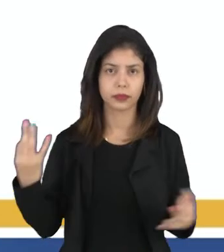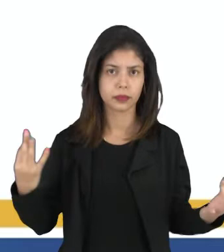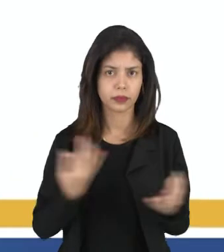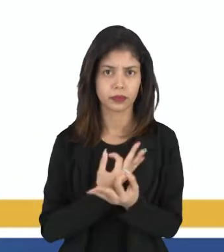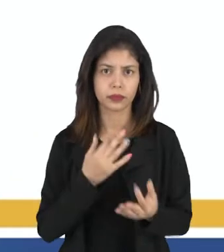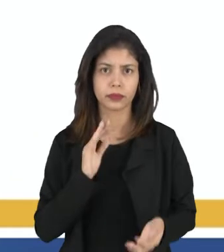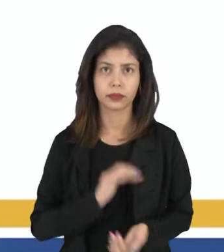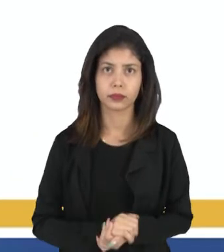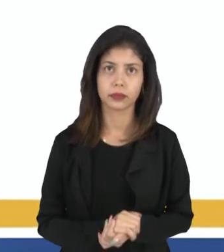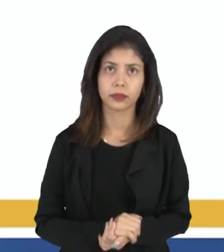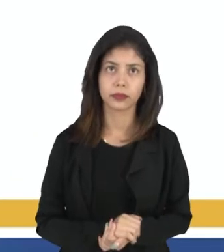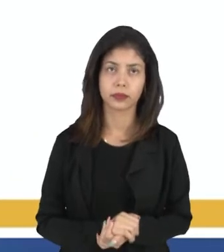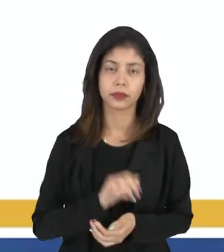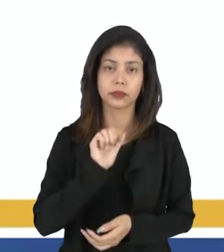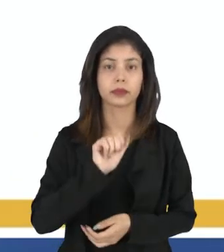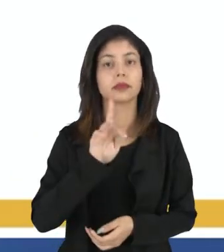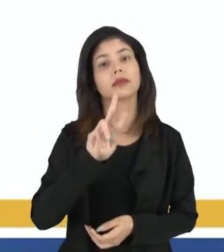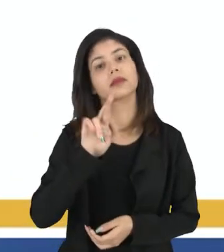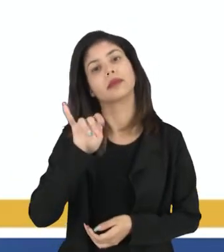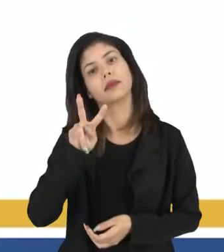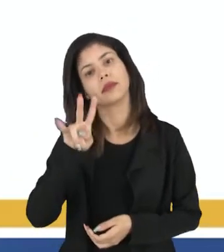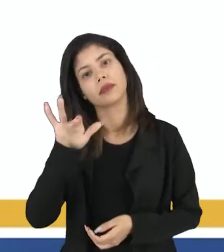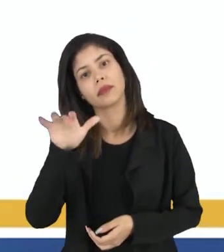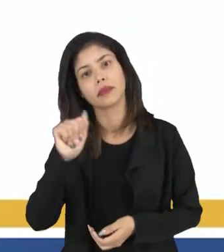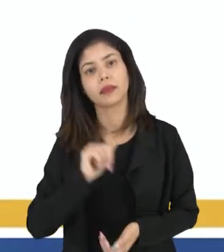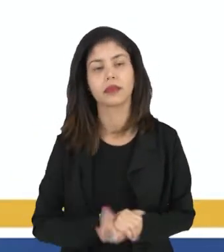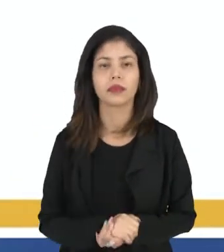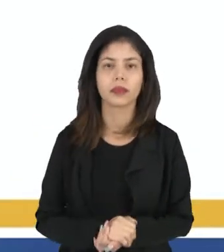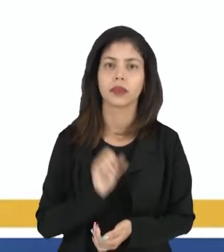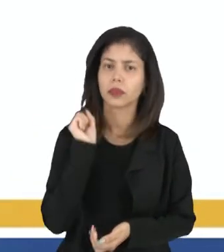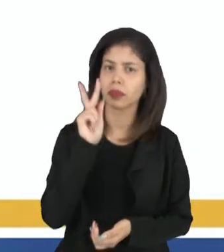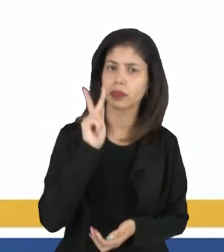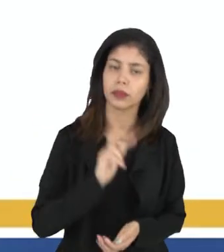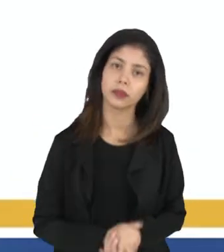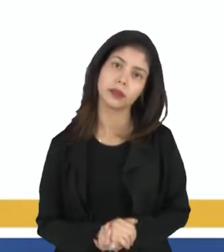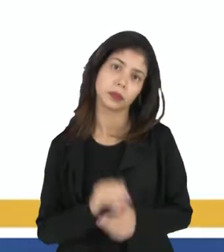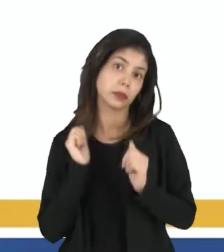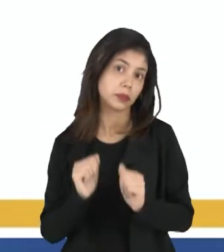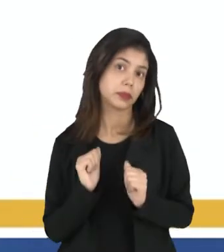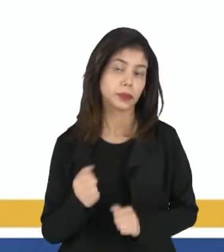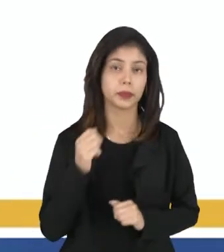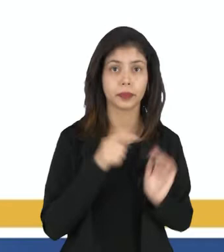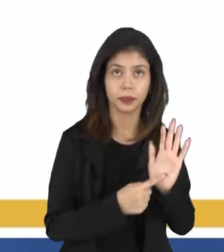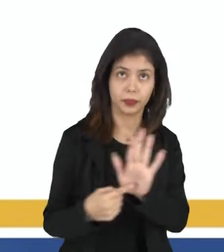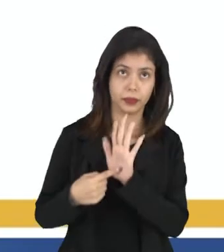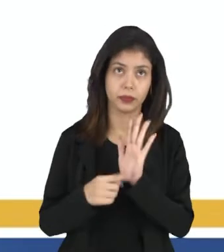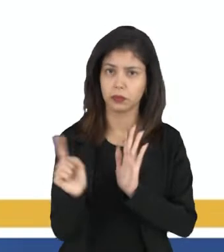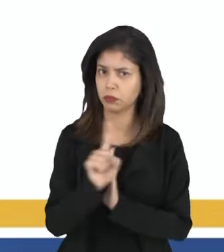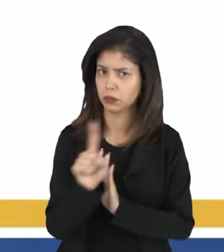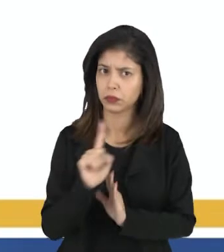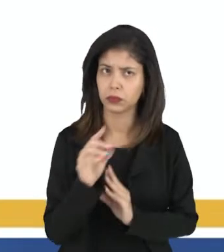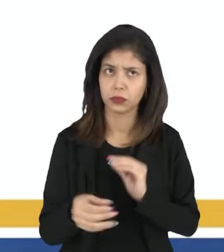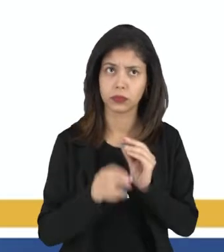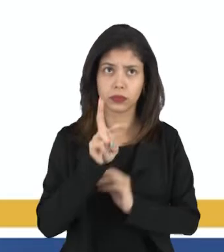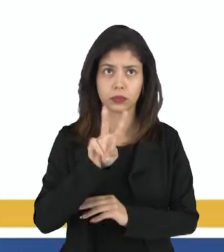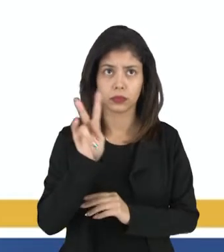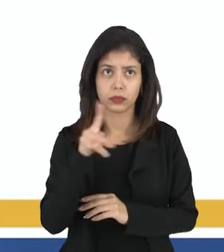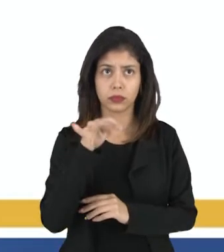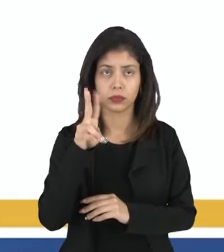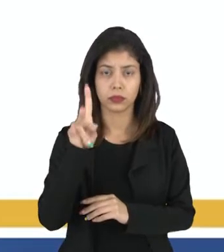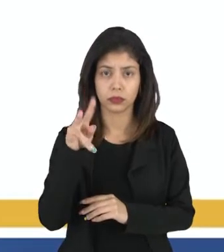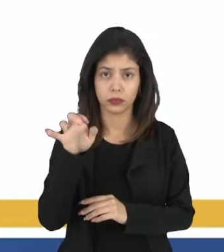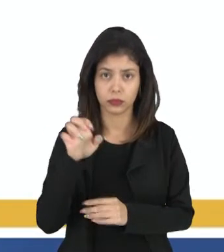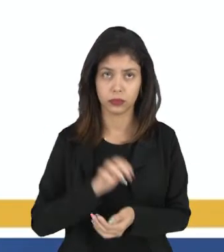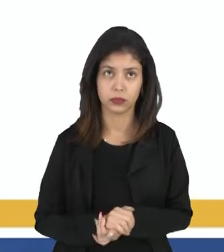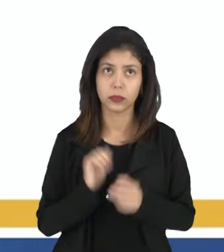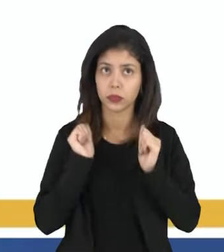perfect na forma abreviada, ok? Então, vocês podem se deparar não com he has, por